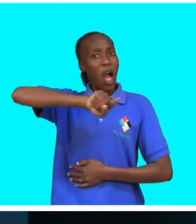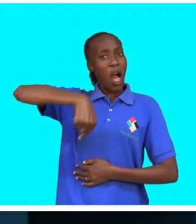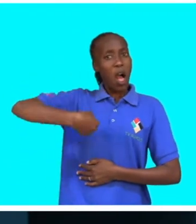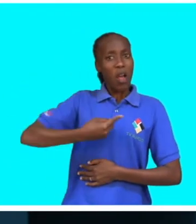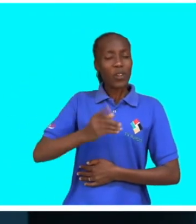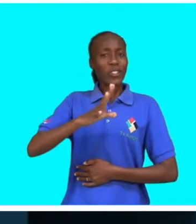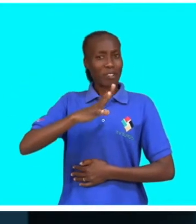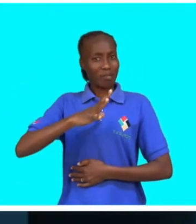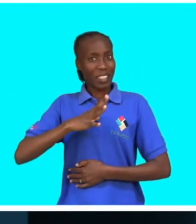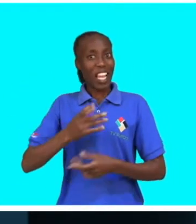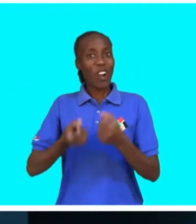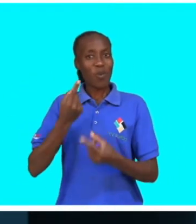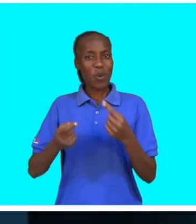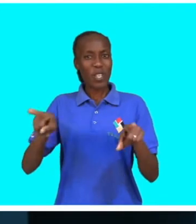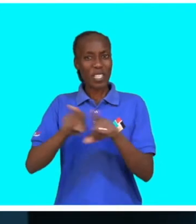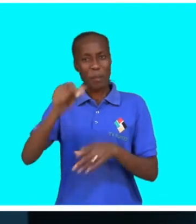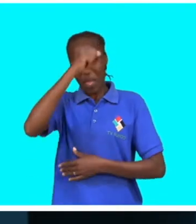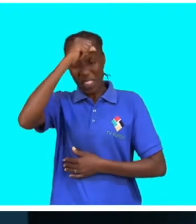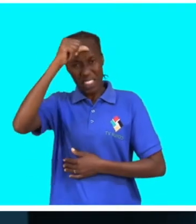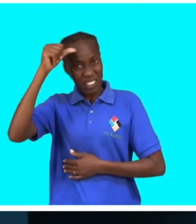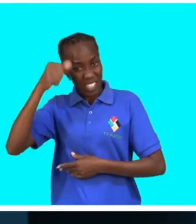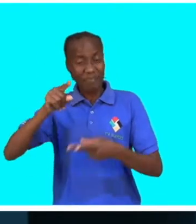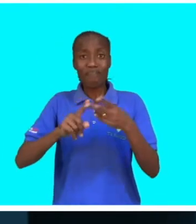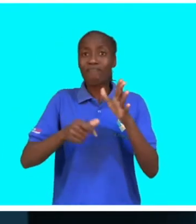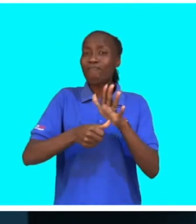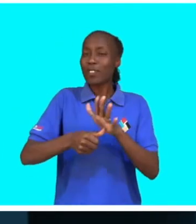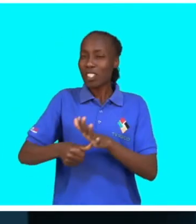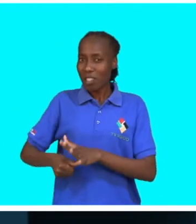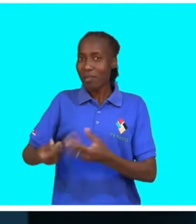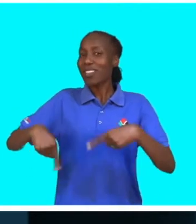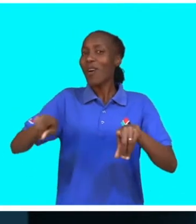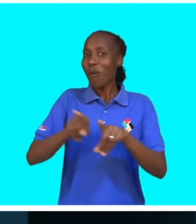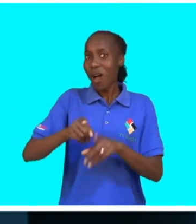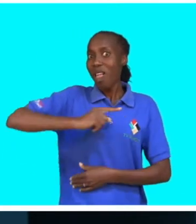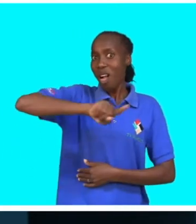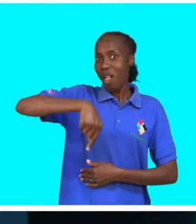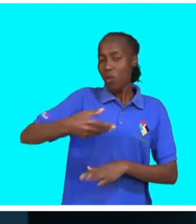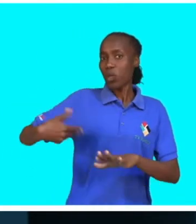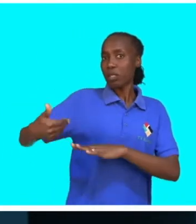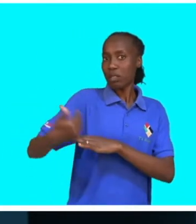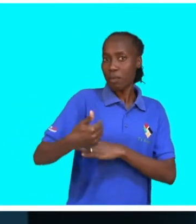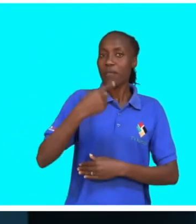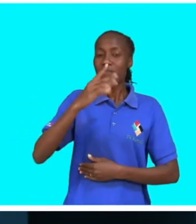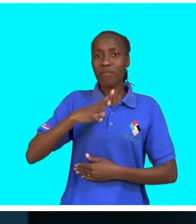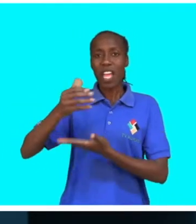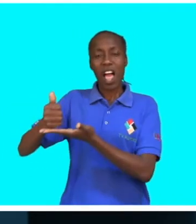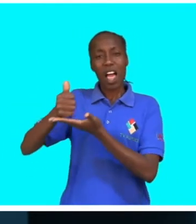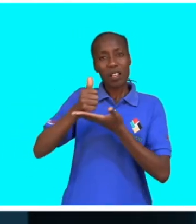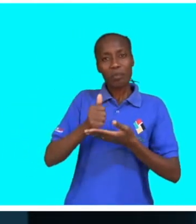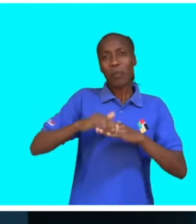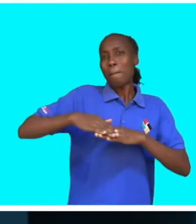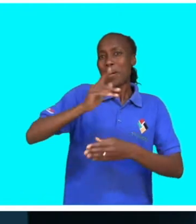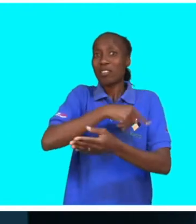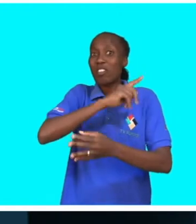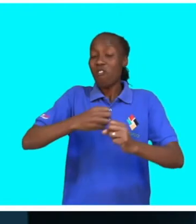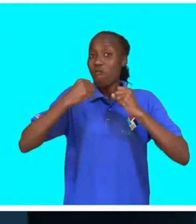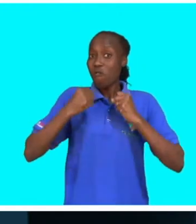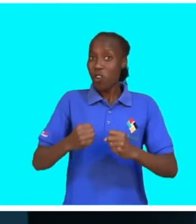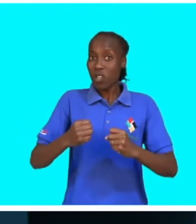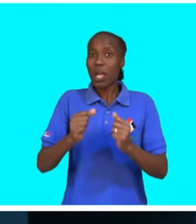vendo em nós aquilo que ela em algum momento passou, na parte da discriminação, que é o que nós passamos no nosso dia a dia. Entretanto, deu-nos muito mais